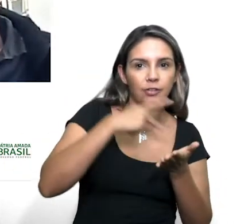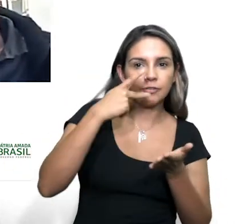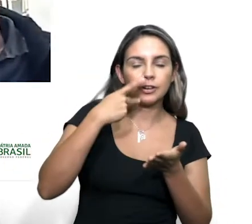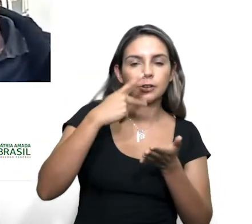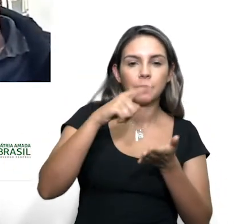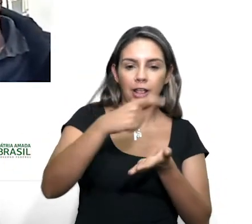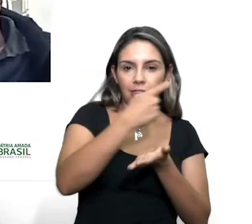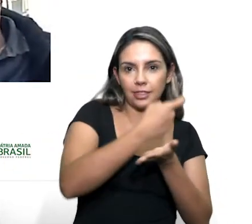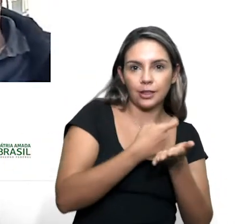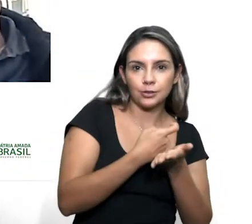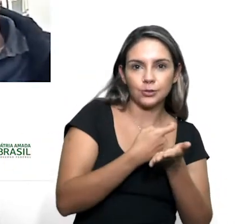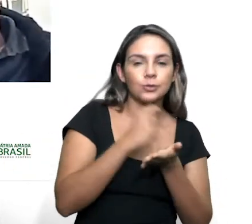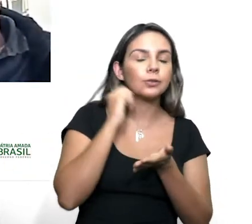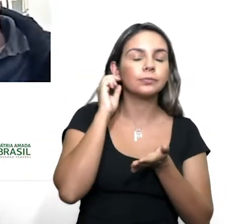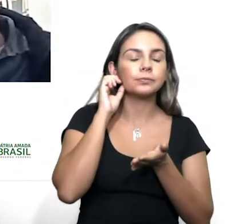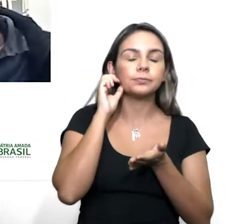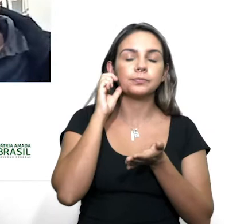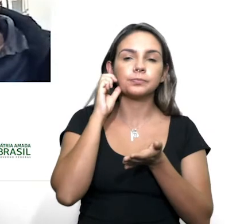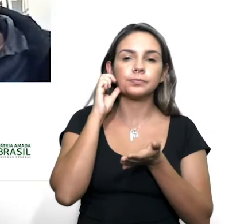este texto.